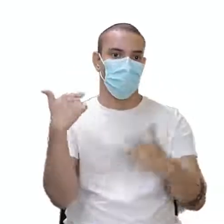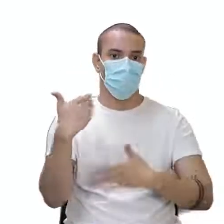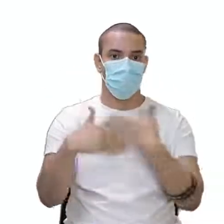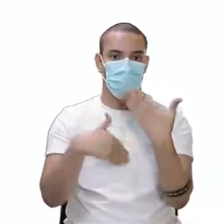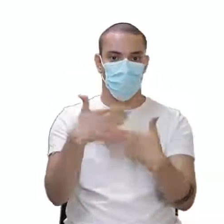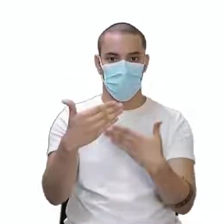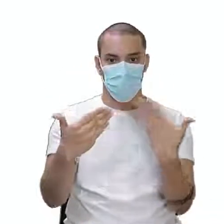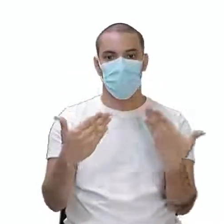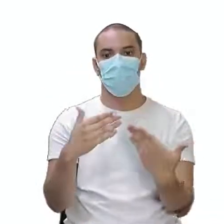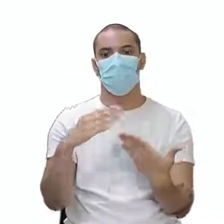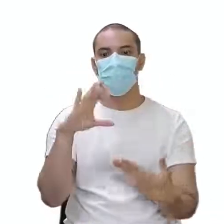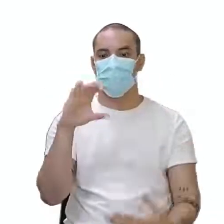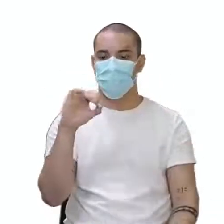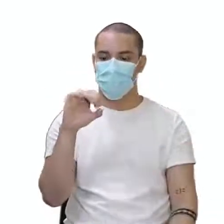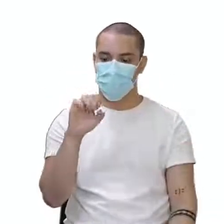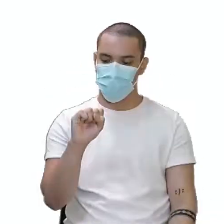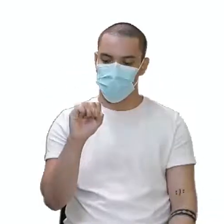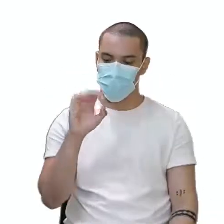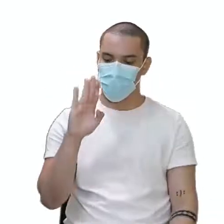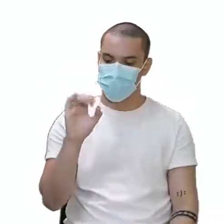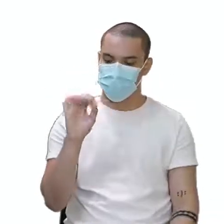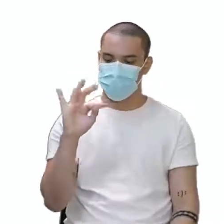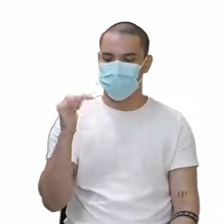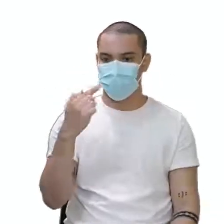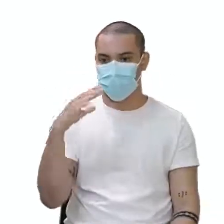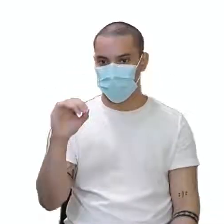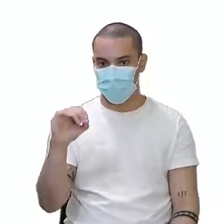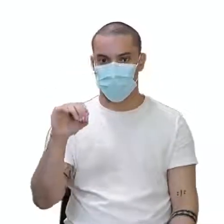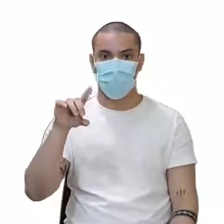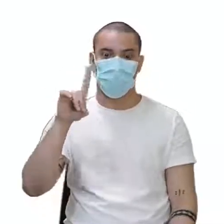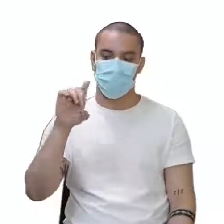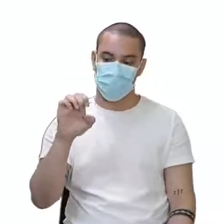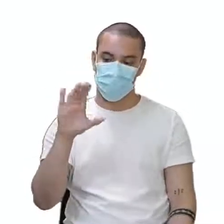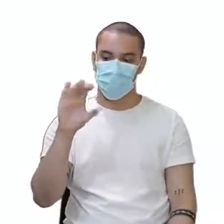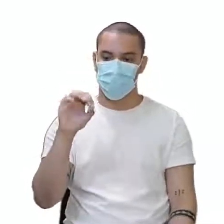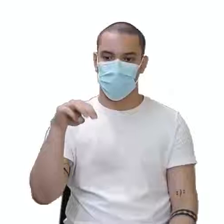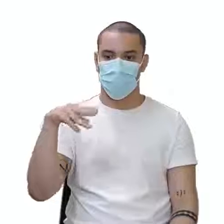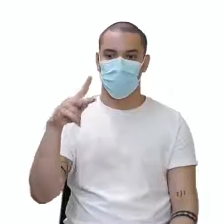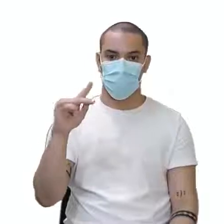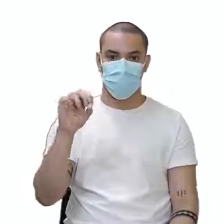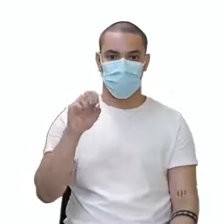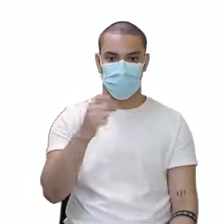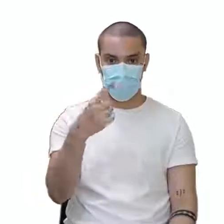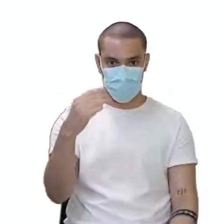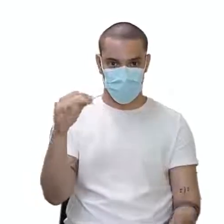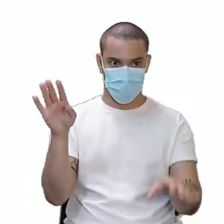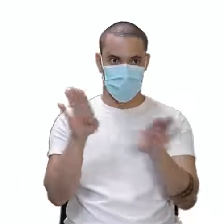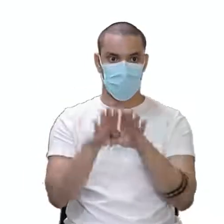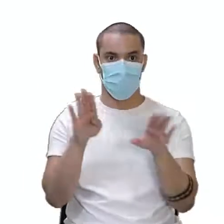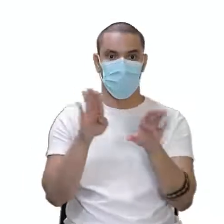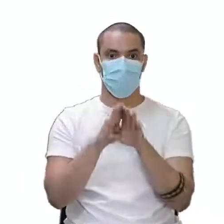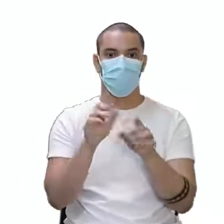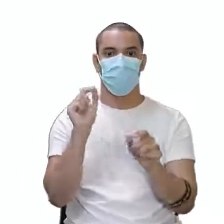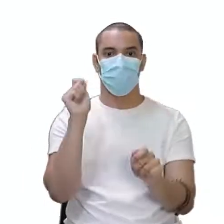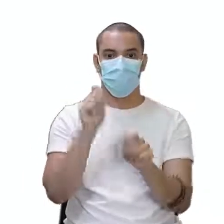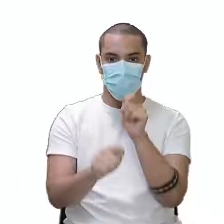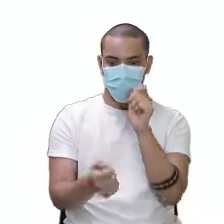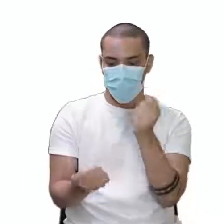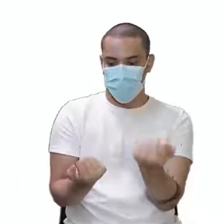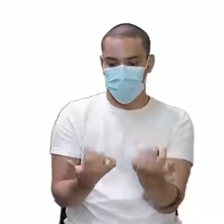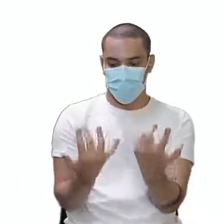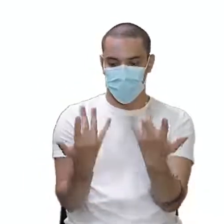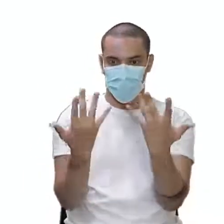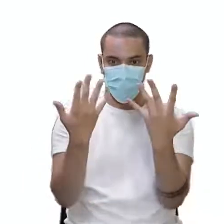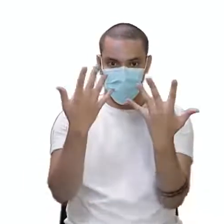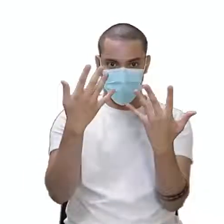como combustão, decomposição, tá? A queima de substâncias